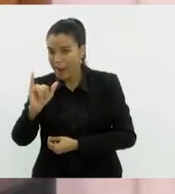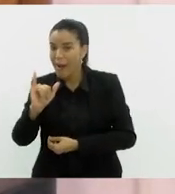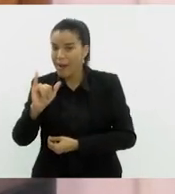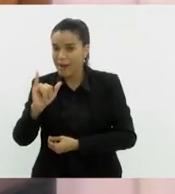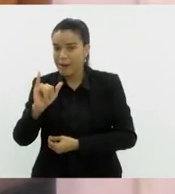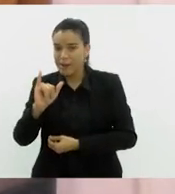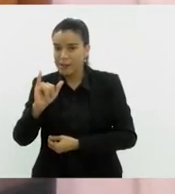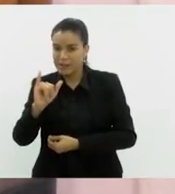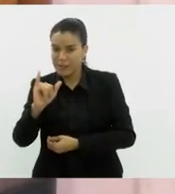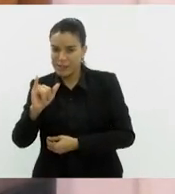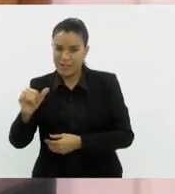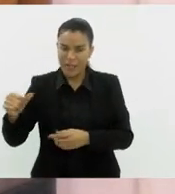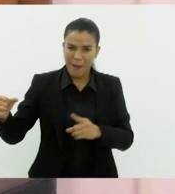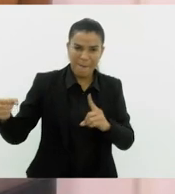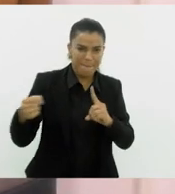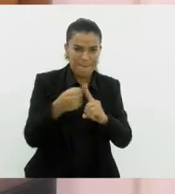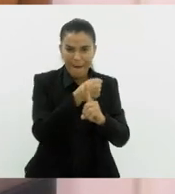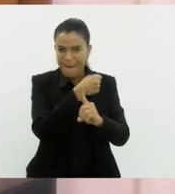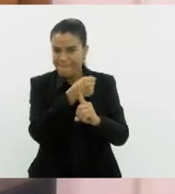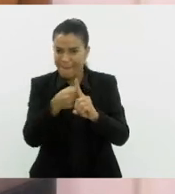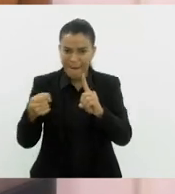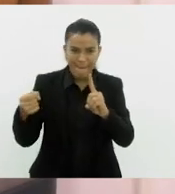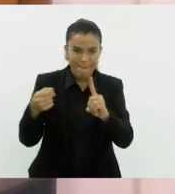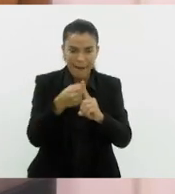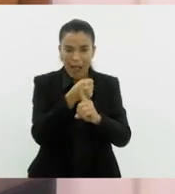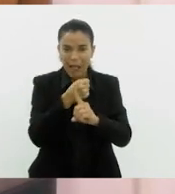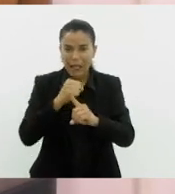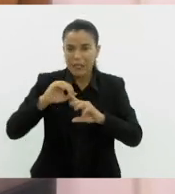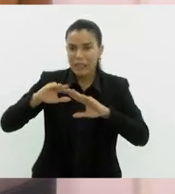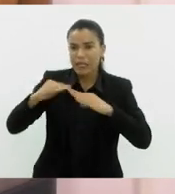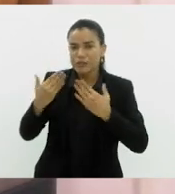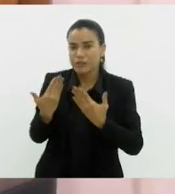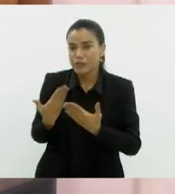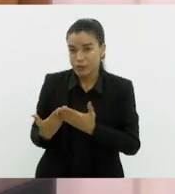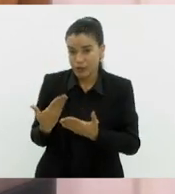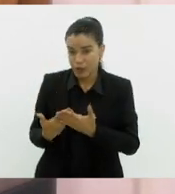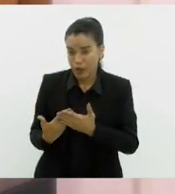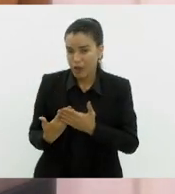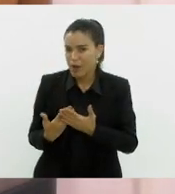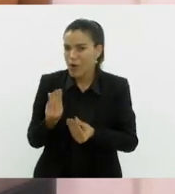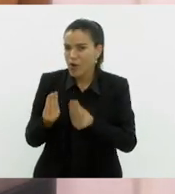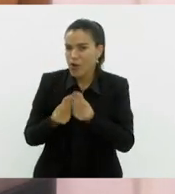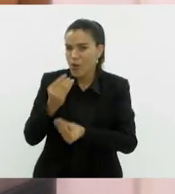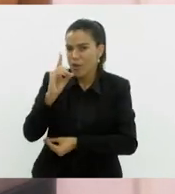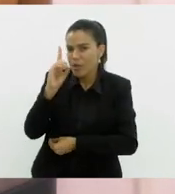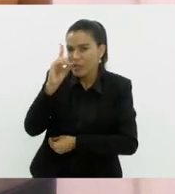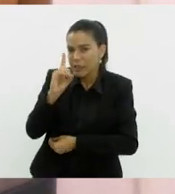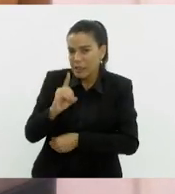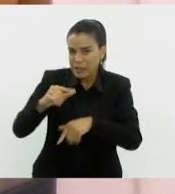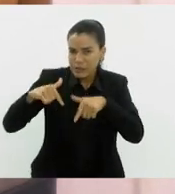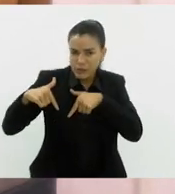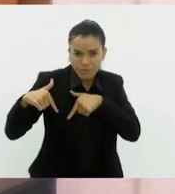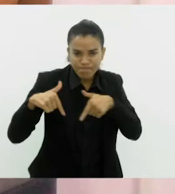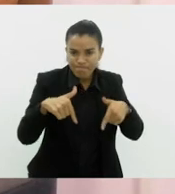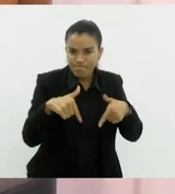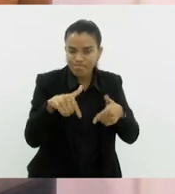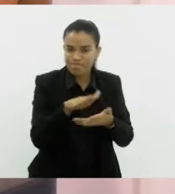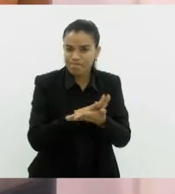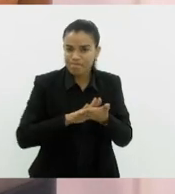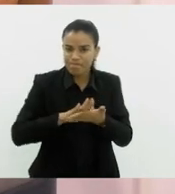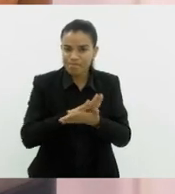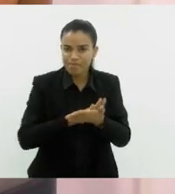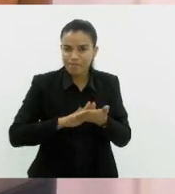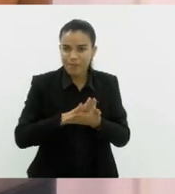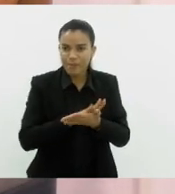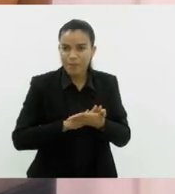matando os nossos filhos dentro da escola? A direção dessa escola não fez nada. Vocês estão